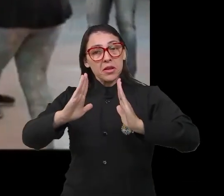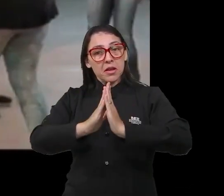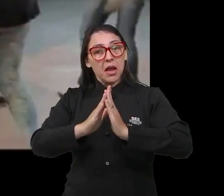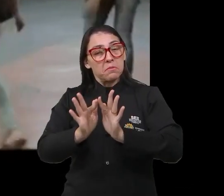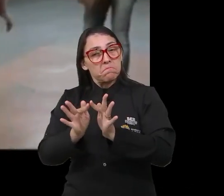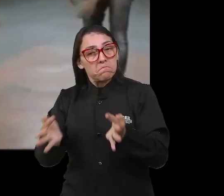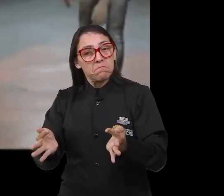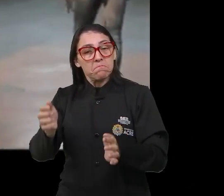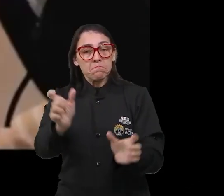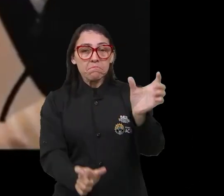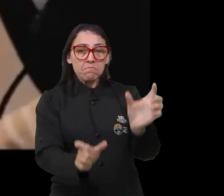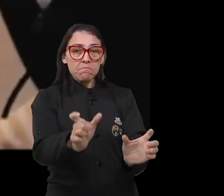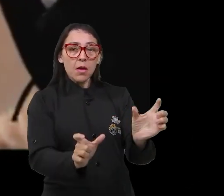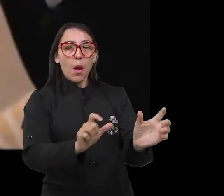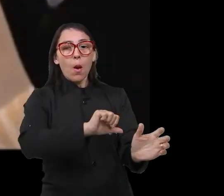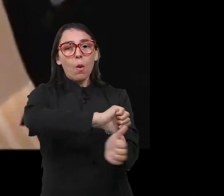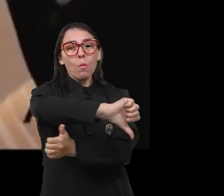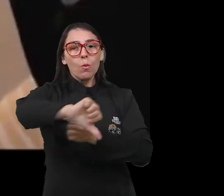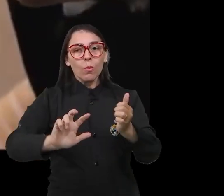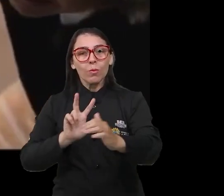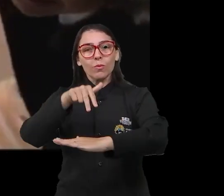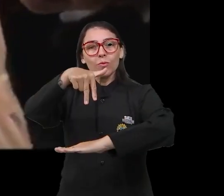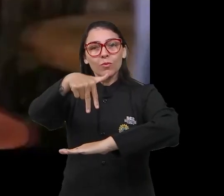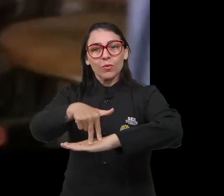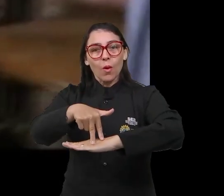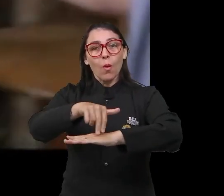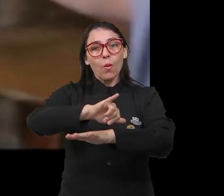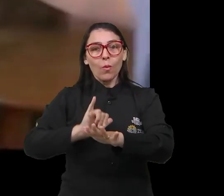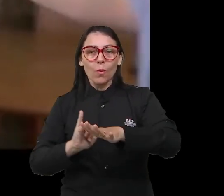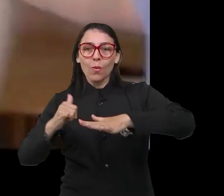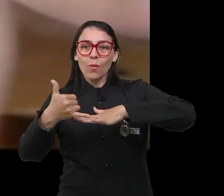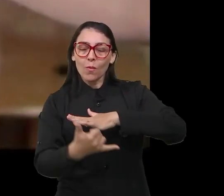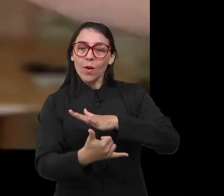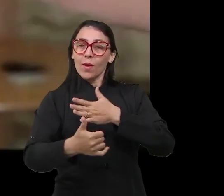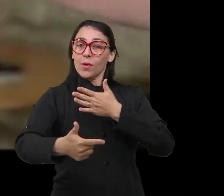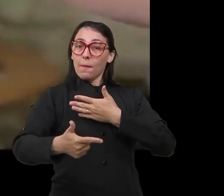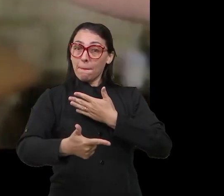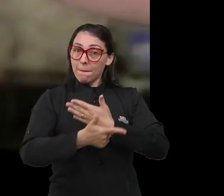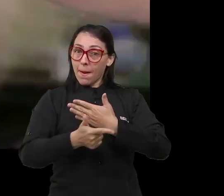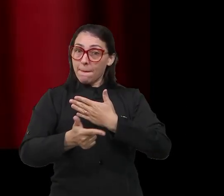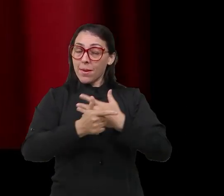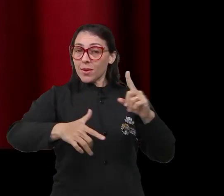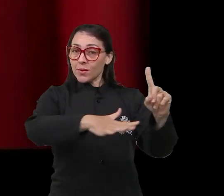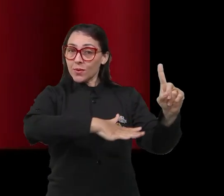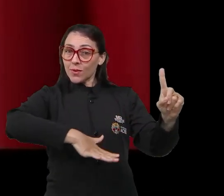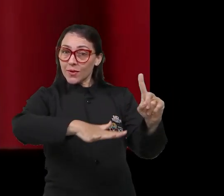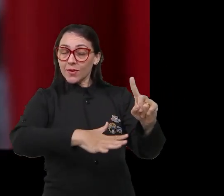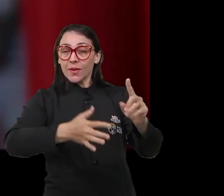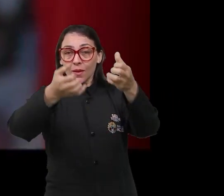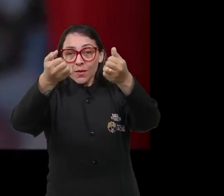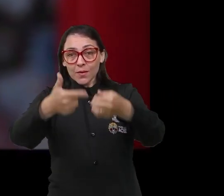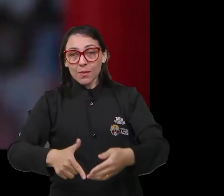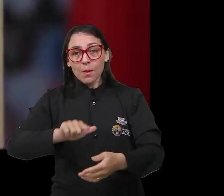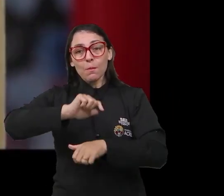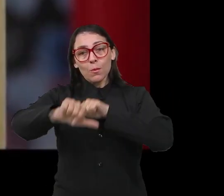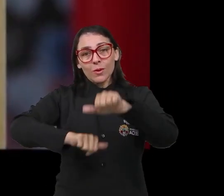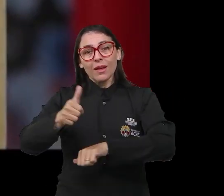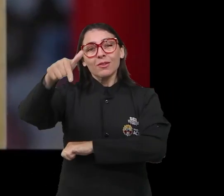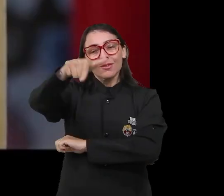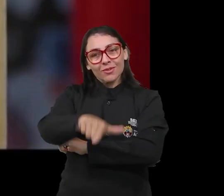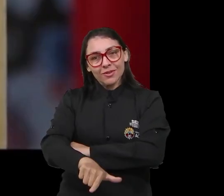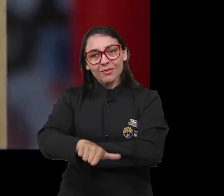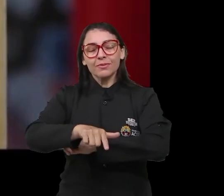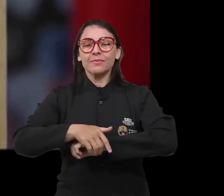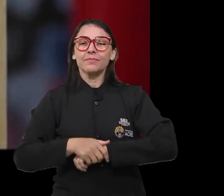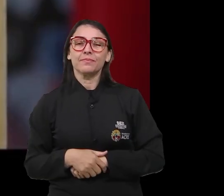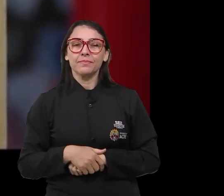gente comum vira protagonista. Um enredo onde os papéis sociais são redefinidos.